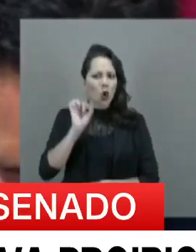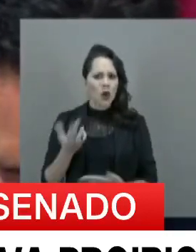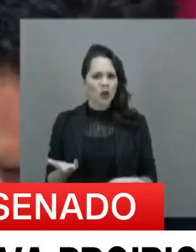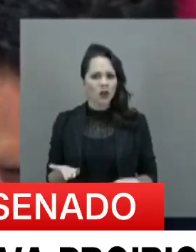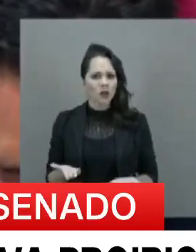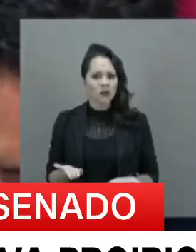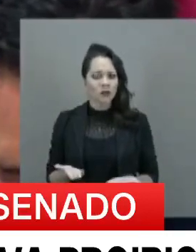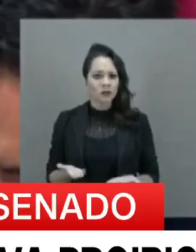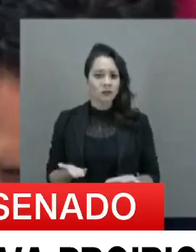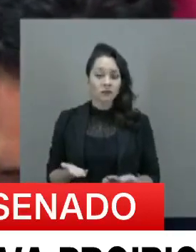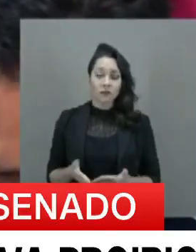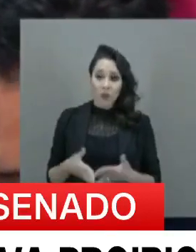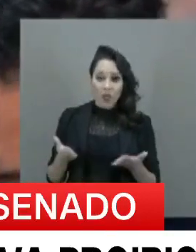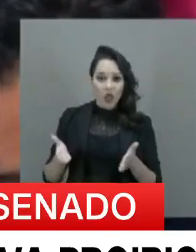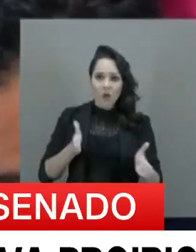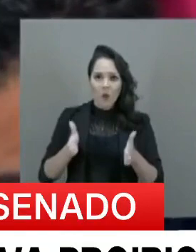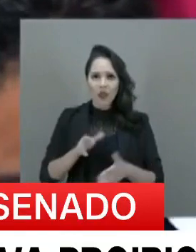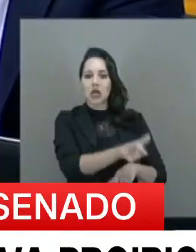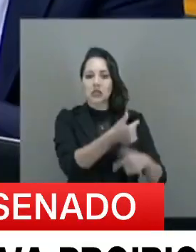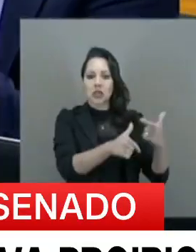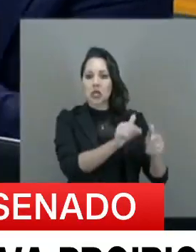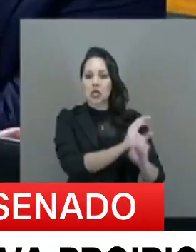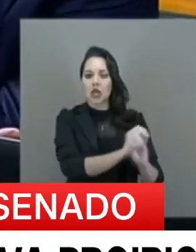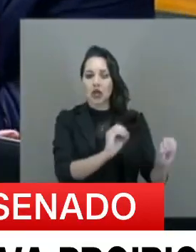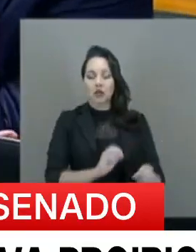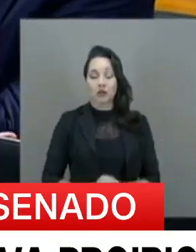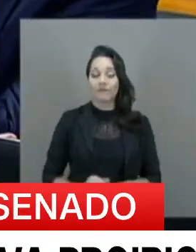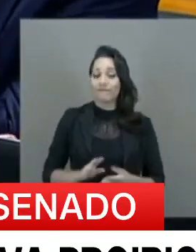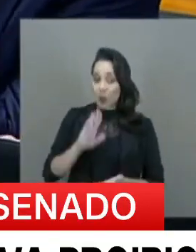imposto ou essa contribuição de forma